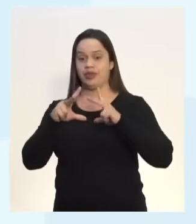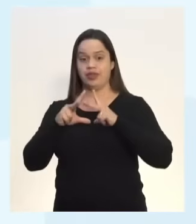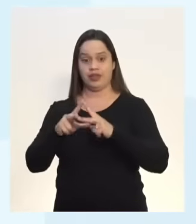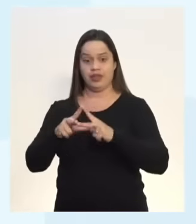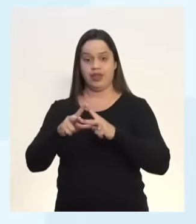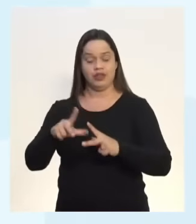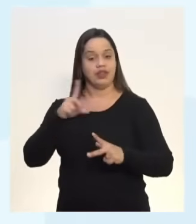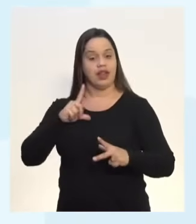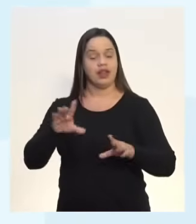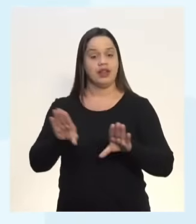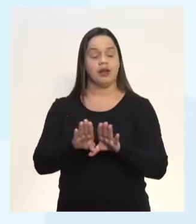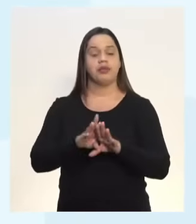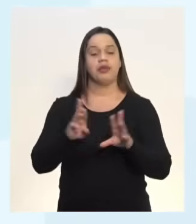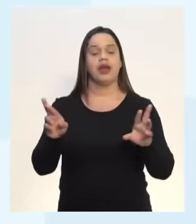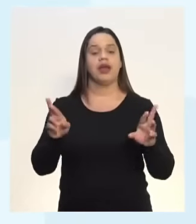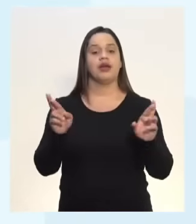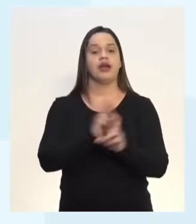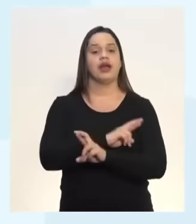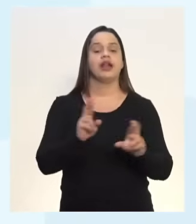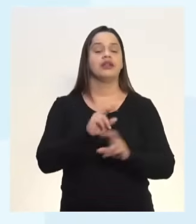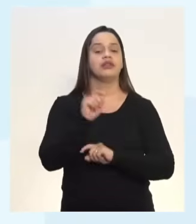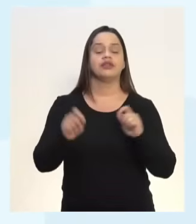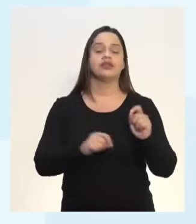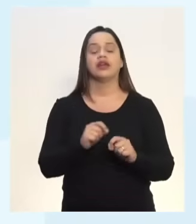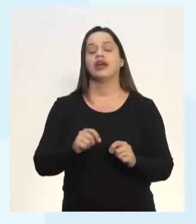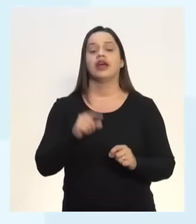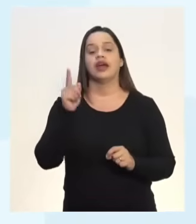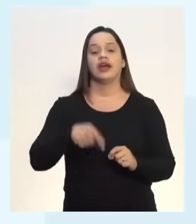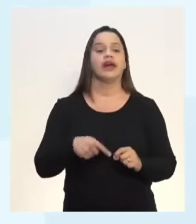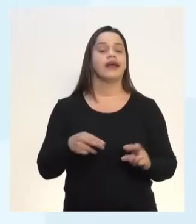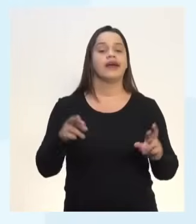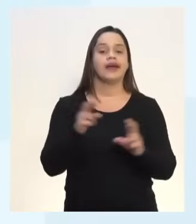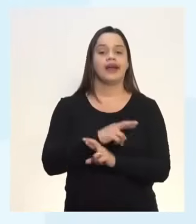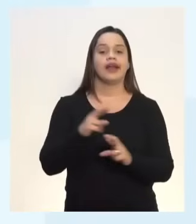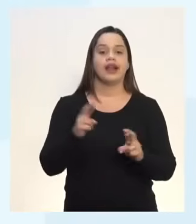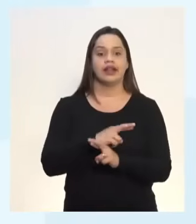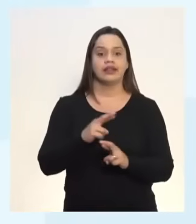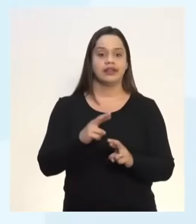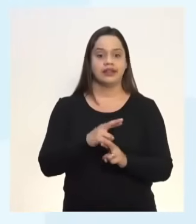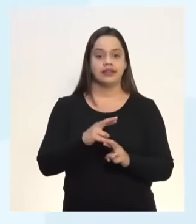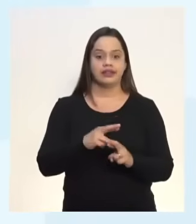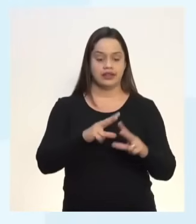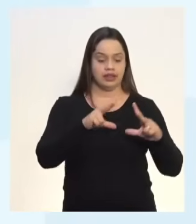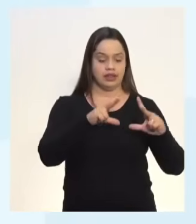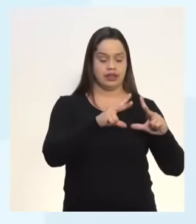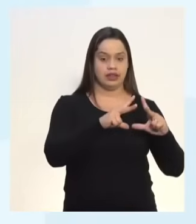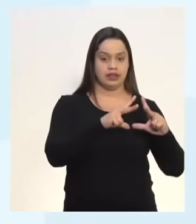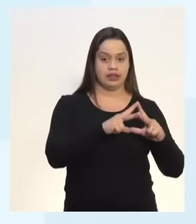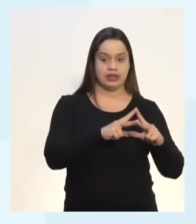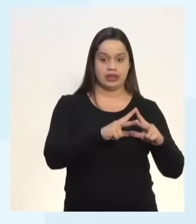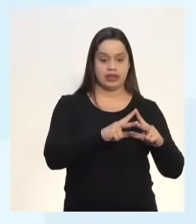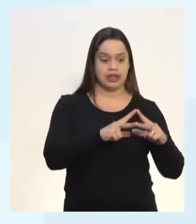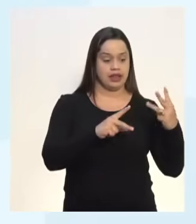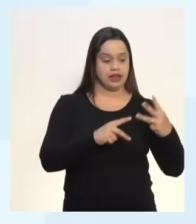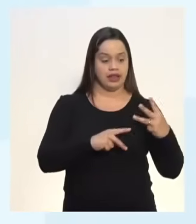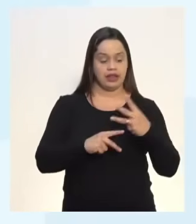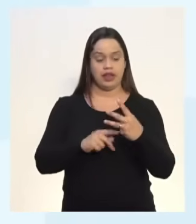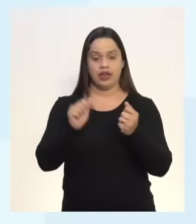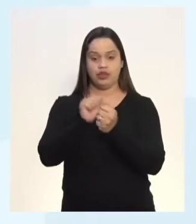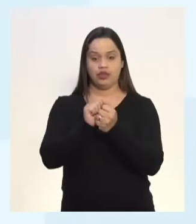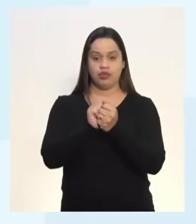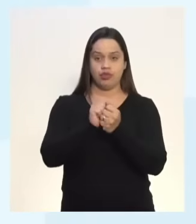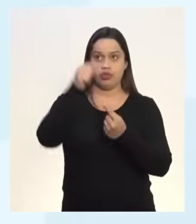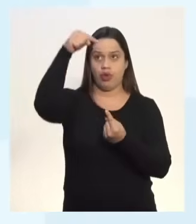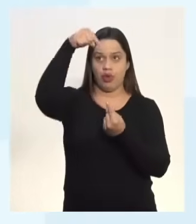até uma relação, né? As pirâmides, né? A relação delas, as 3 seguidas ali com as estrelas, tem toda